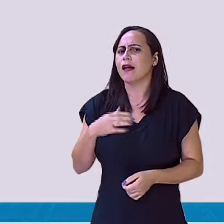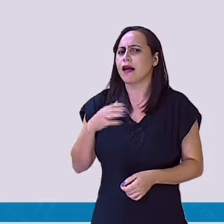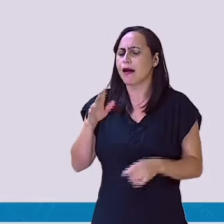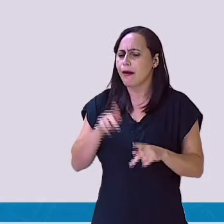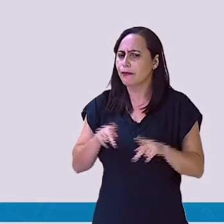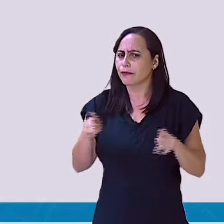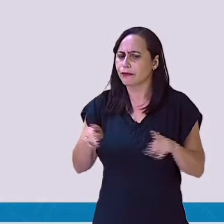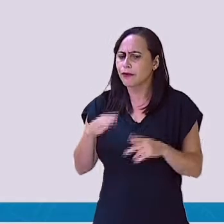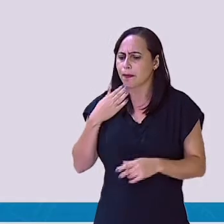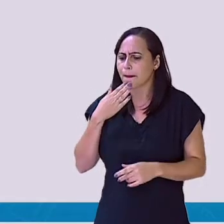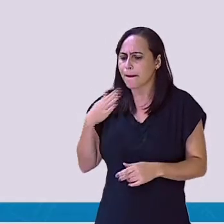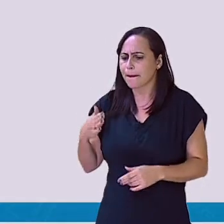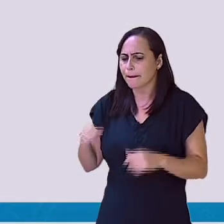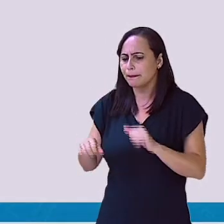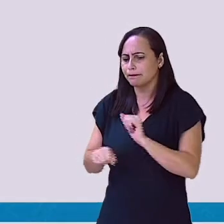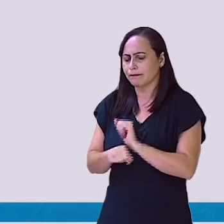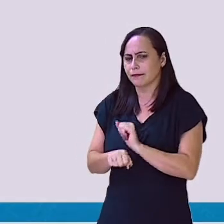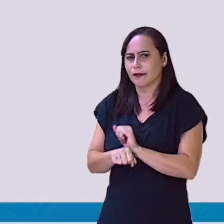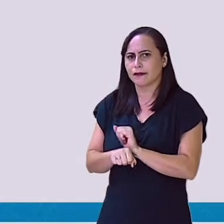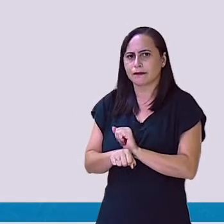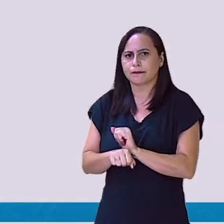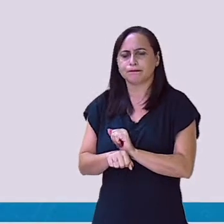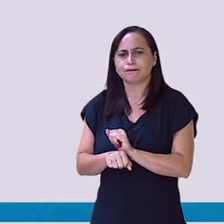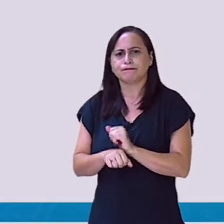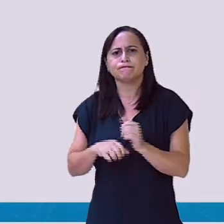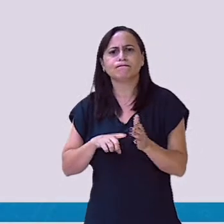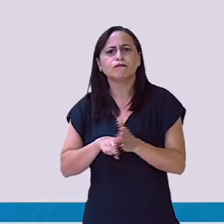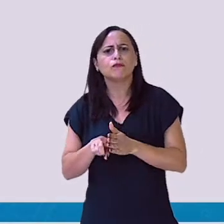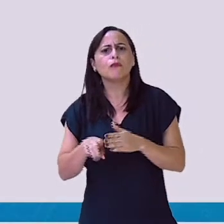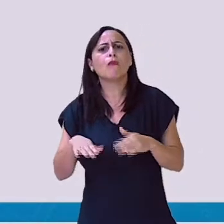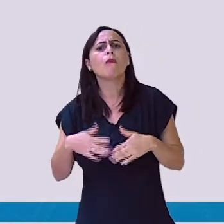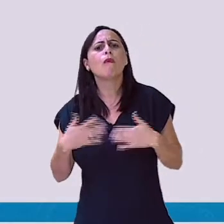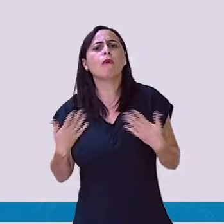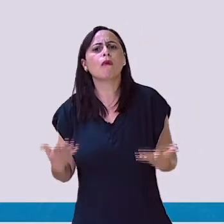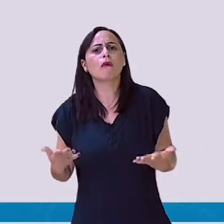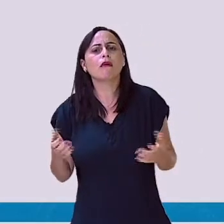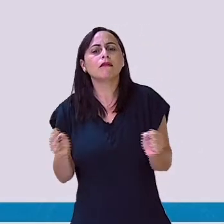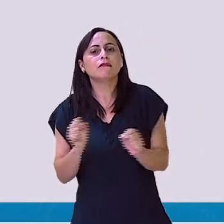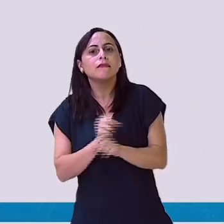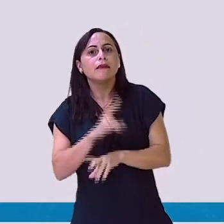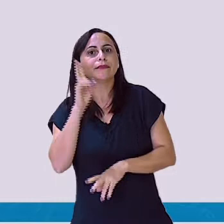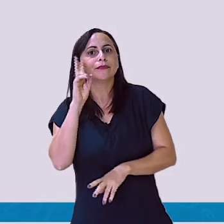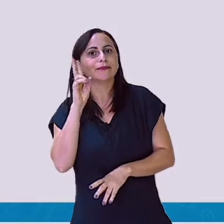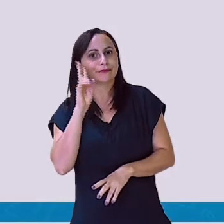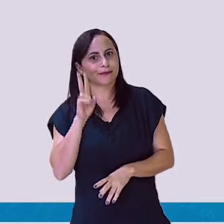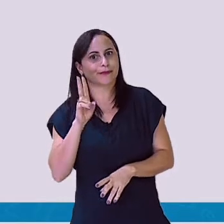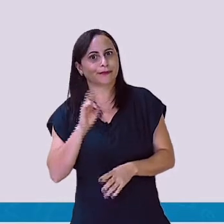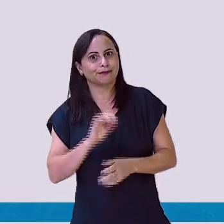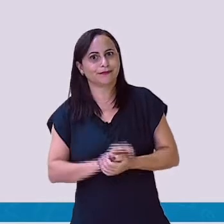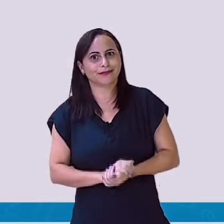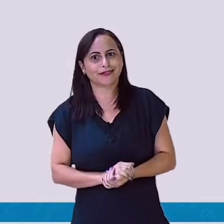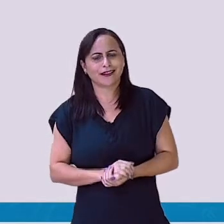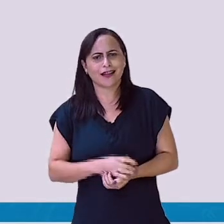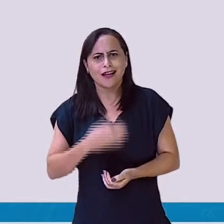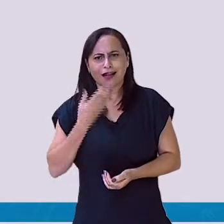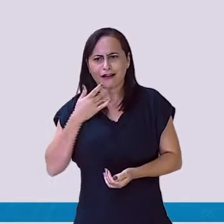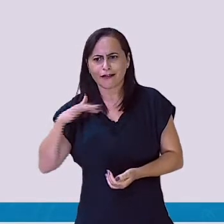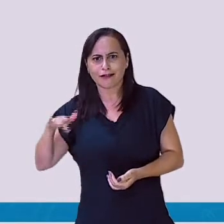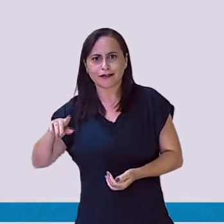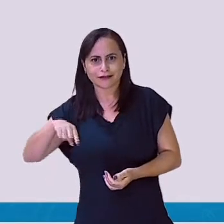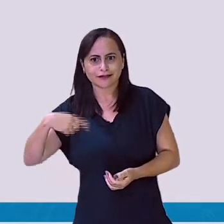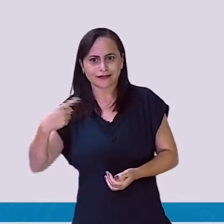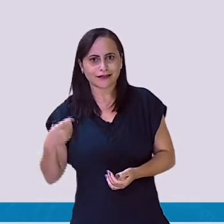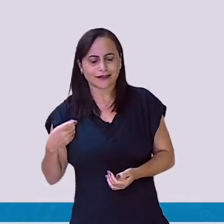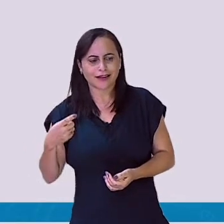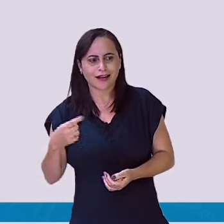como será que acabou a história? Célio deu o desfecho mais inesperado